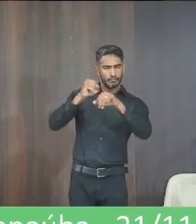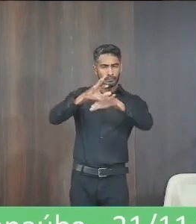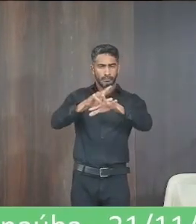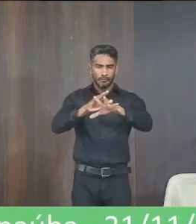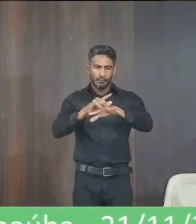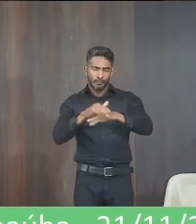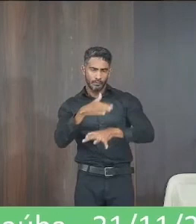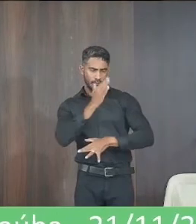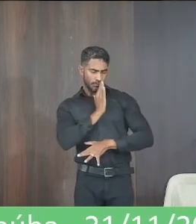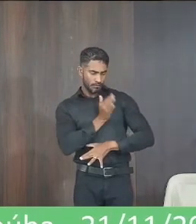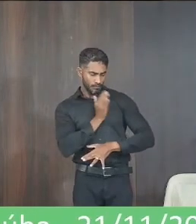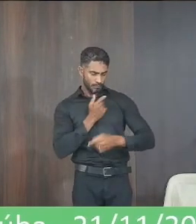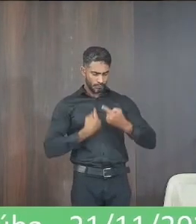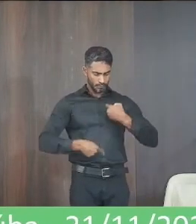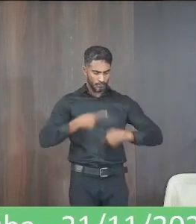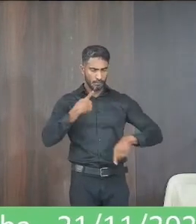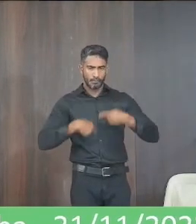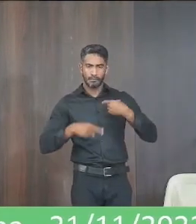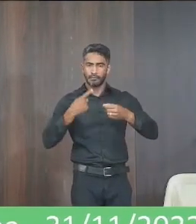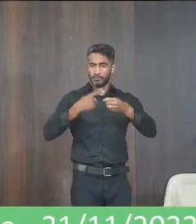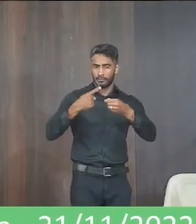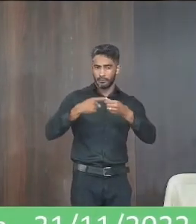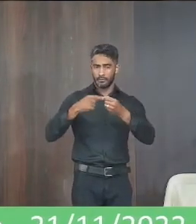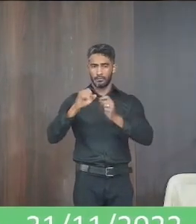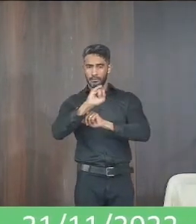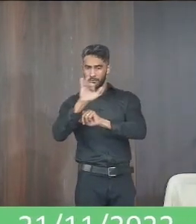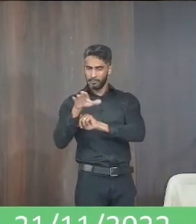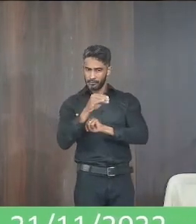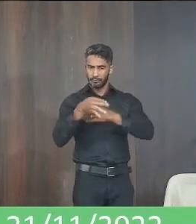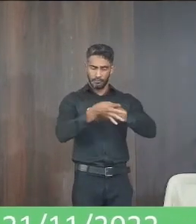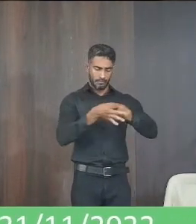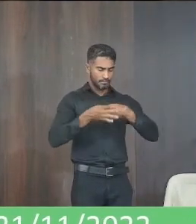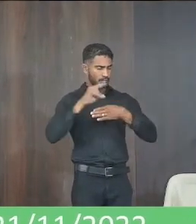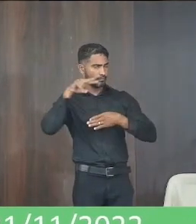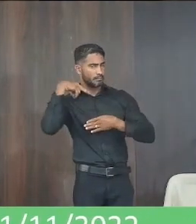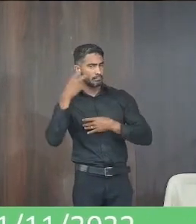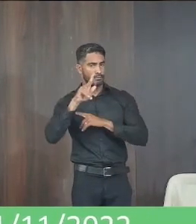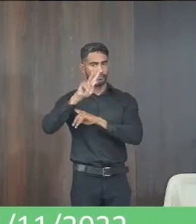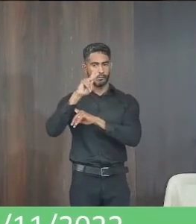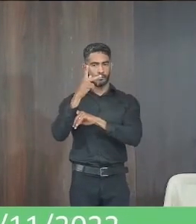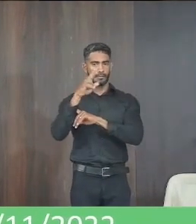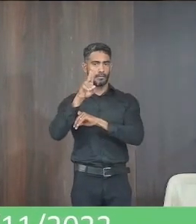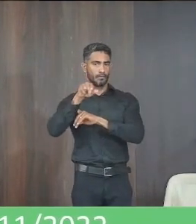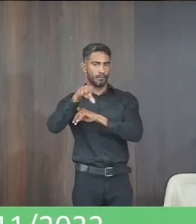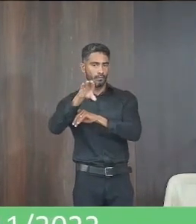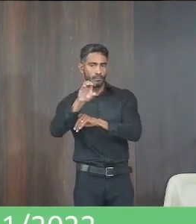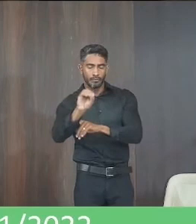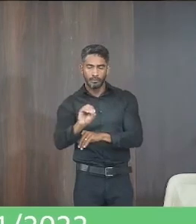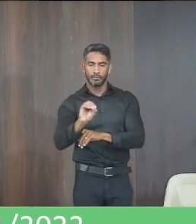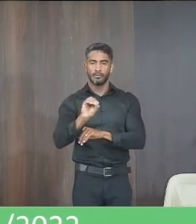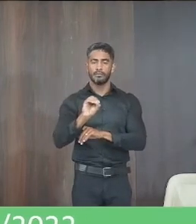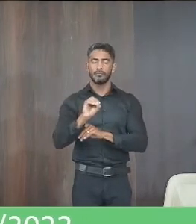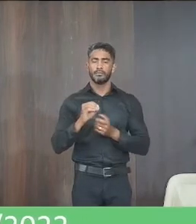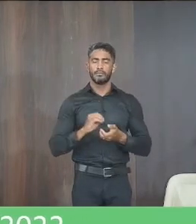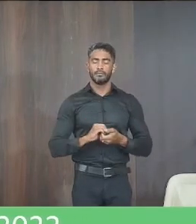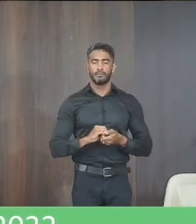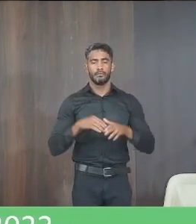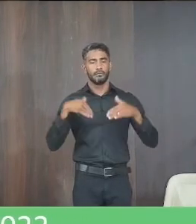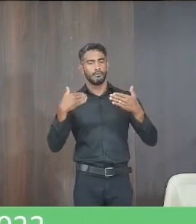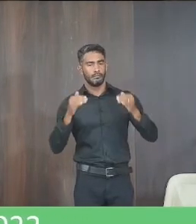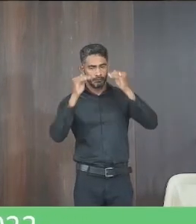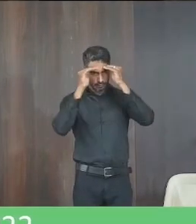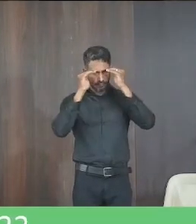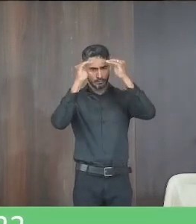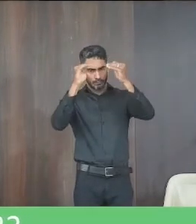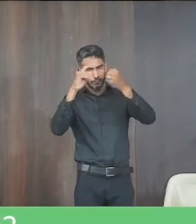do município de Janaúba em